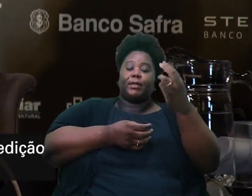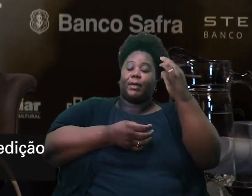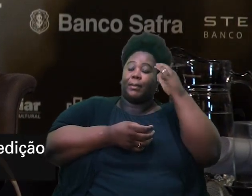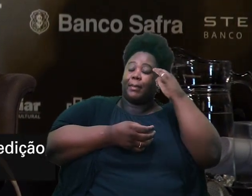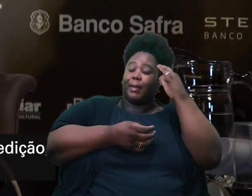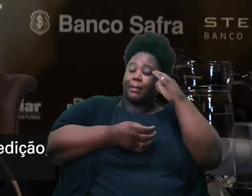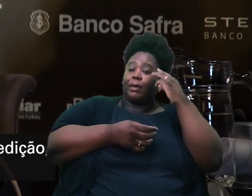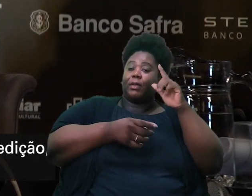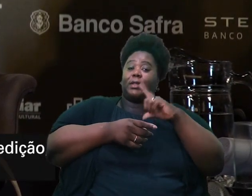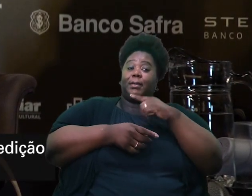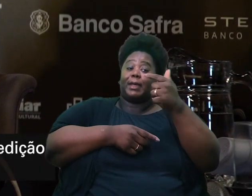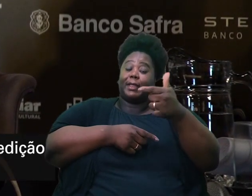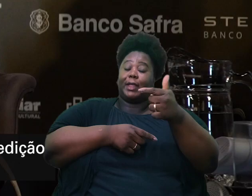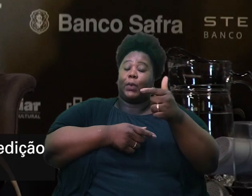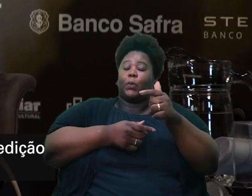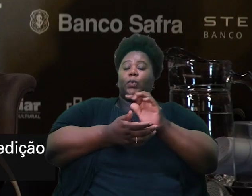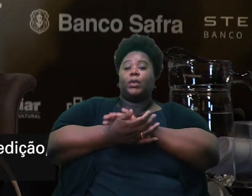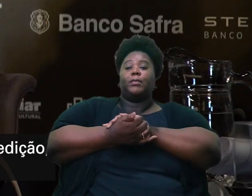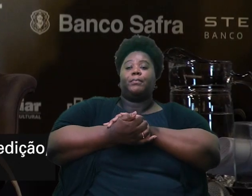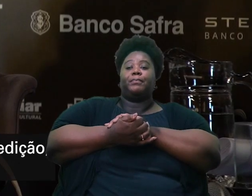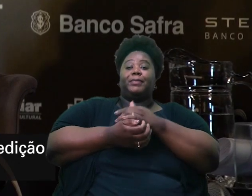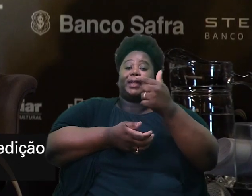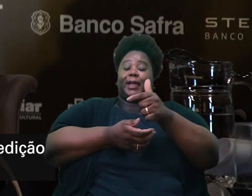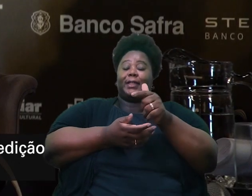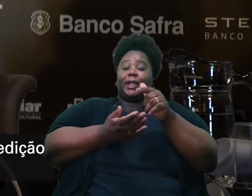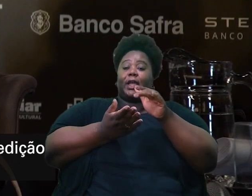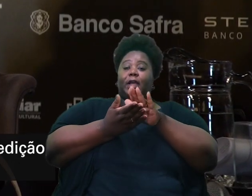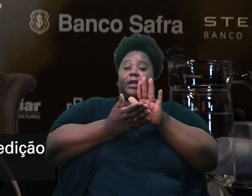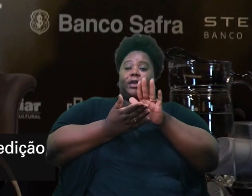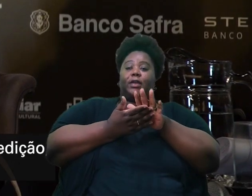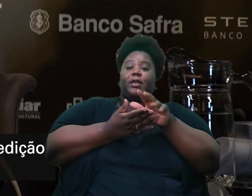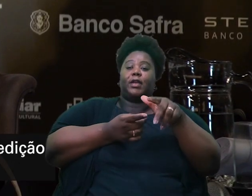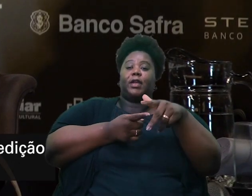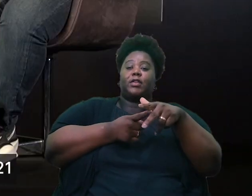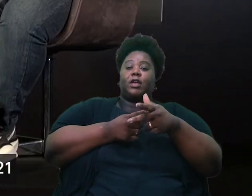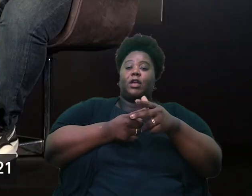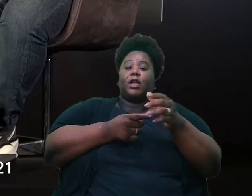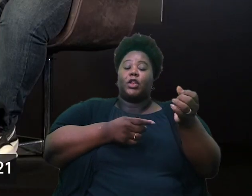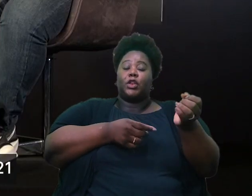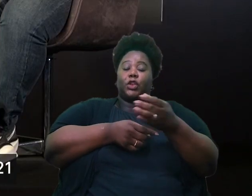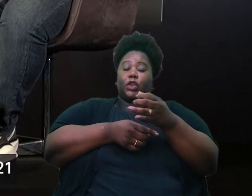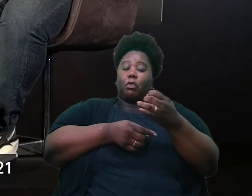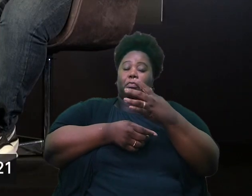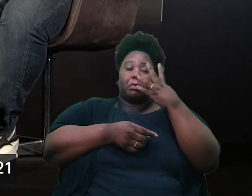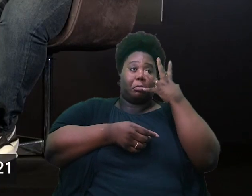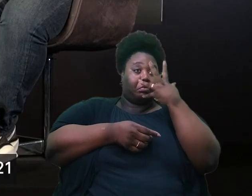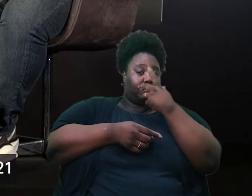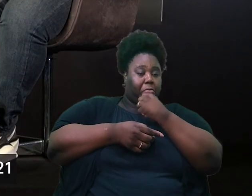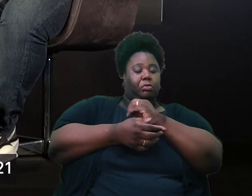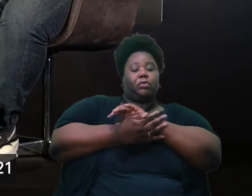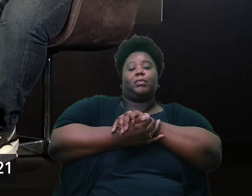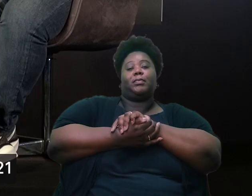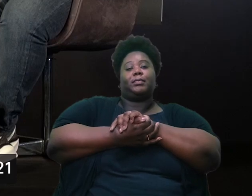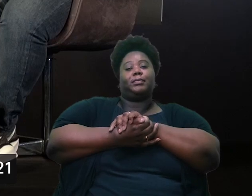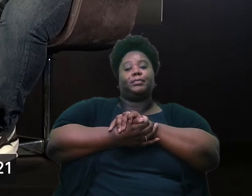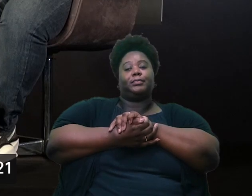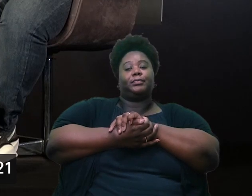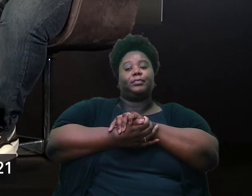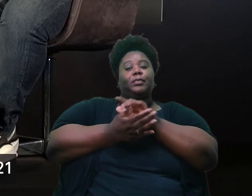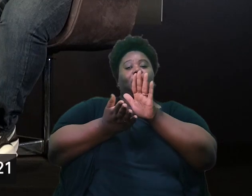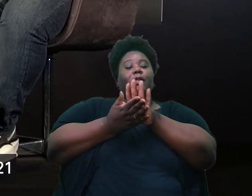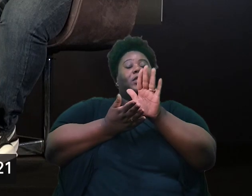Essa aqui também é a segunda edição. Segunda edição revista e atualizada, tá belíssima. Né? Foi lançado